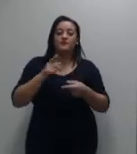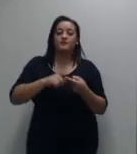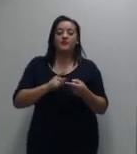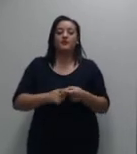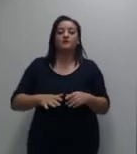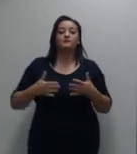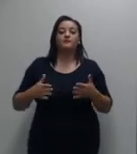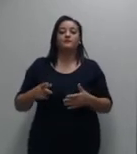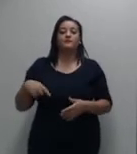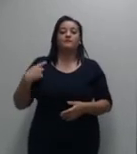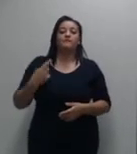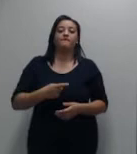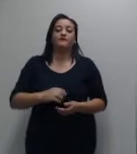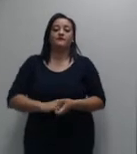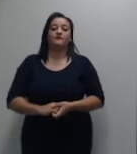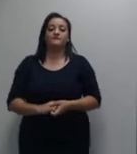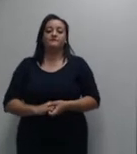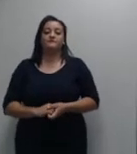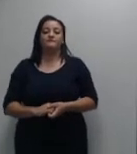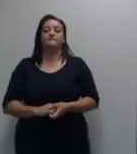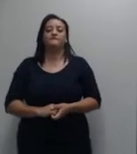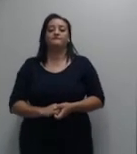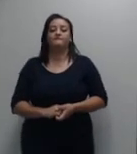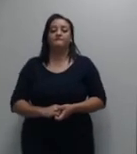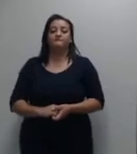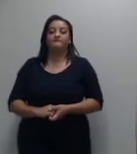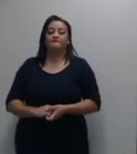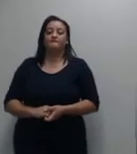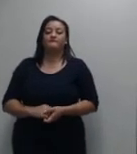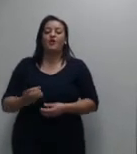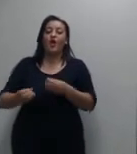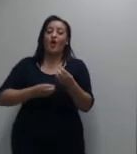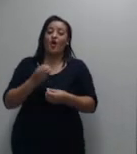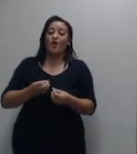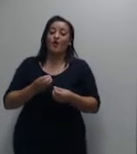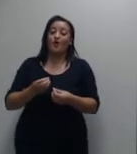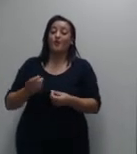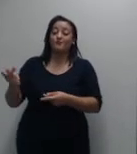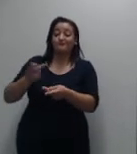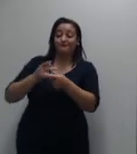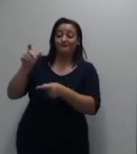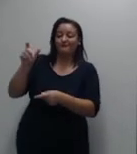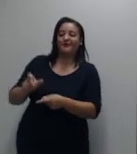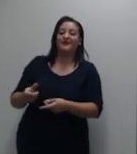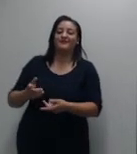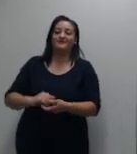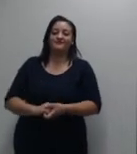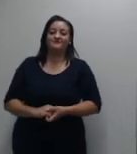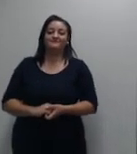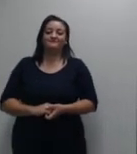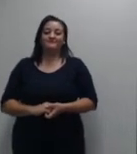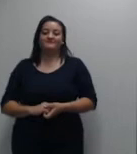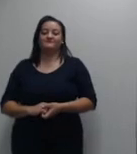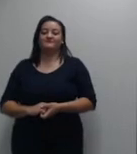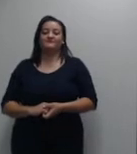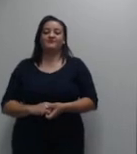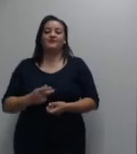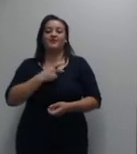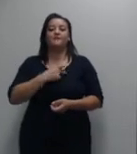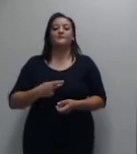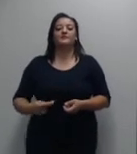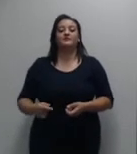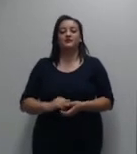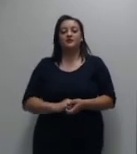ou é algo se eu vejo o Disney vossa excelência' Como disse o presidente eu